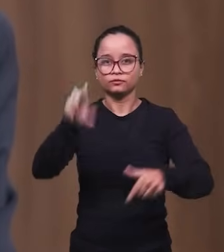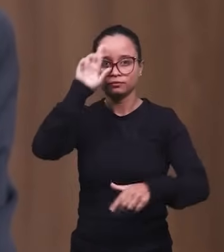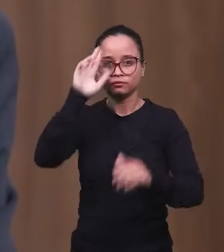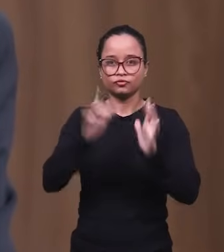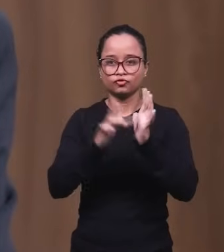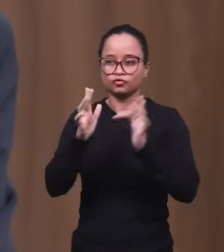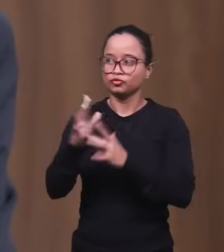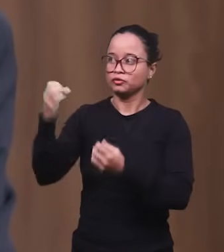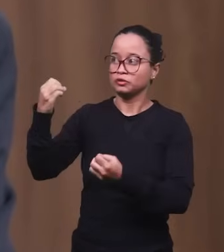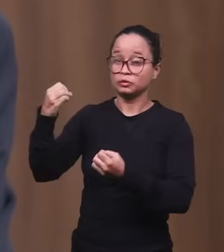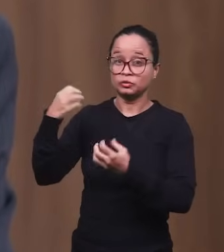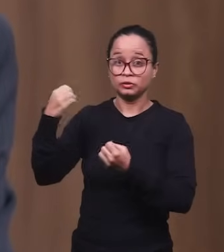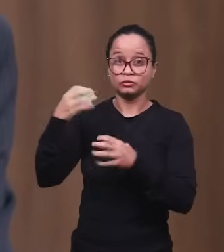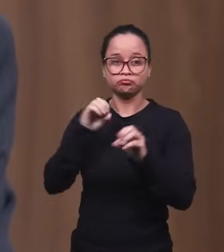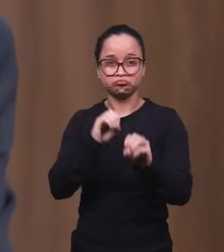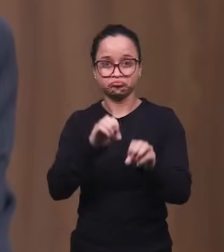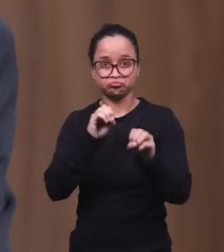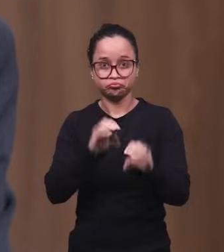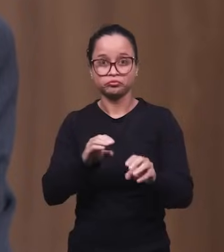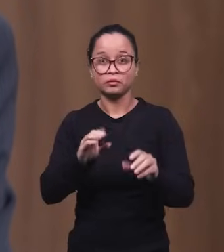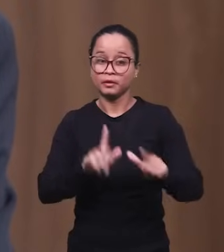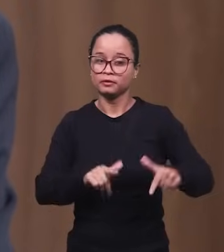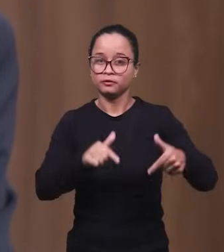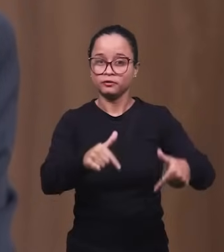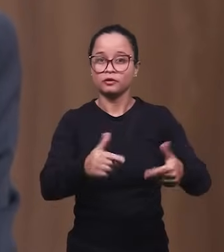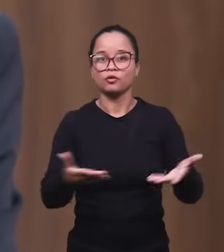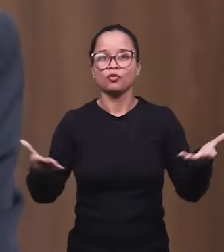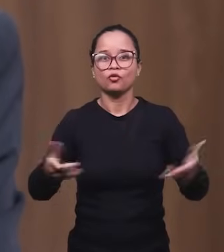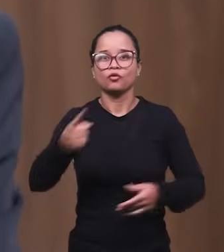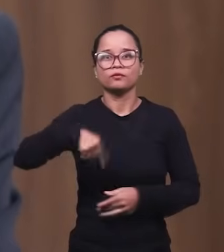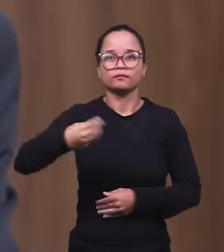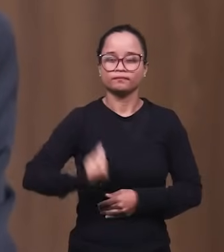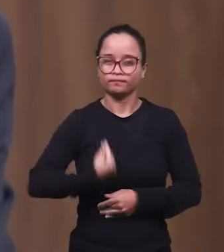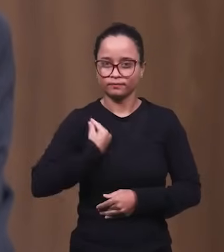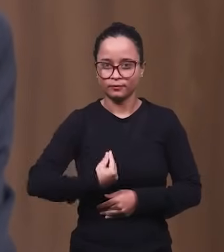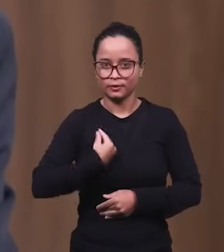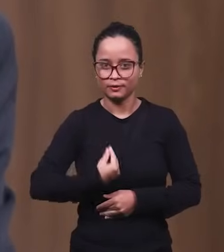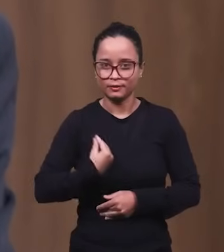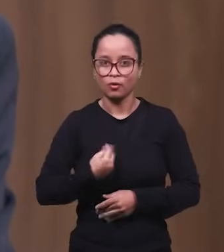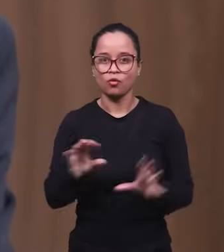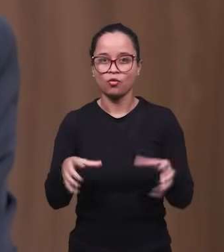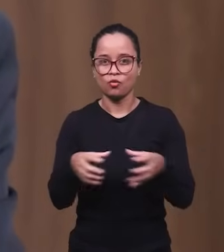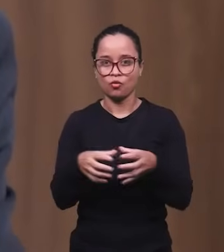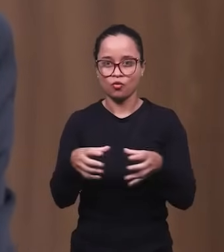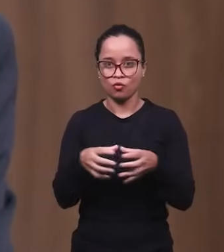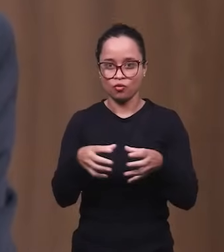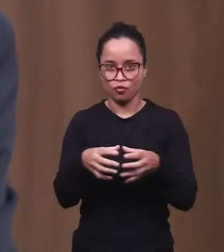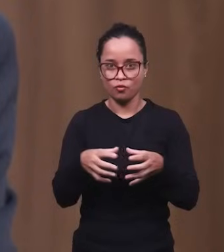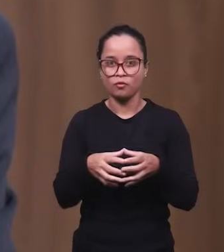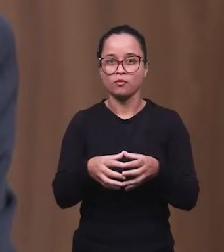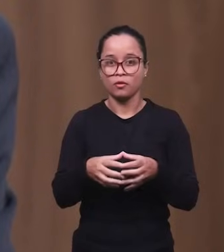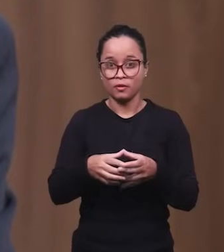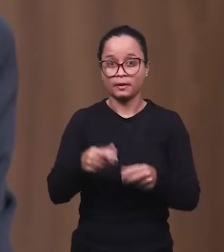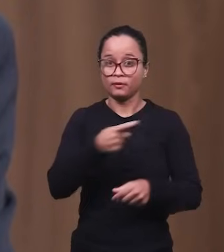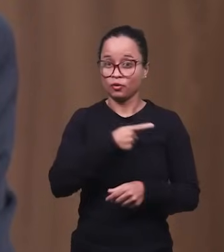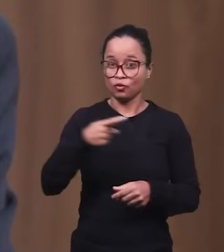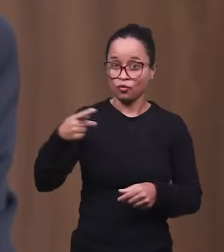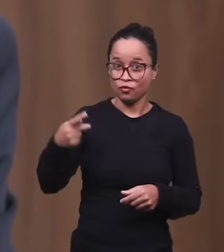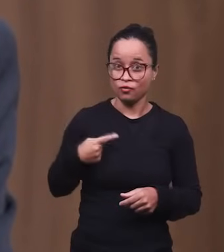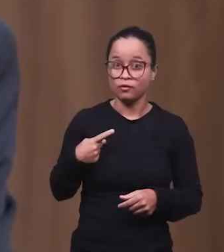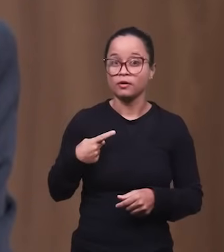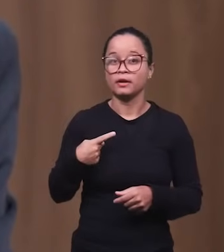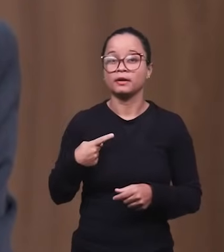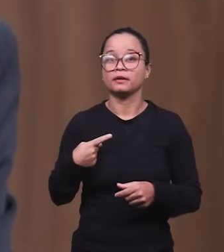Senhor Jesus nos ensinou a realizar. E estamos aqui hoje com membros do grupo do Ciência e Fé, pastores,